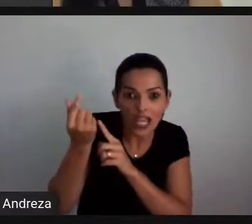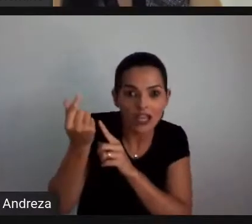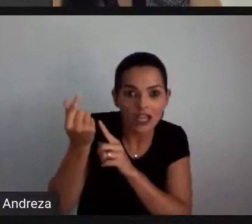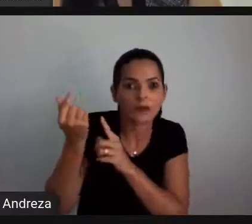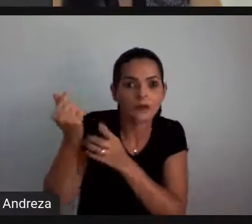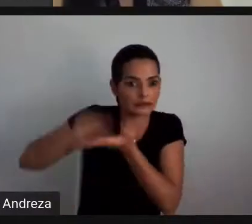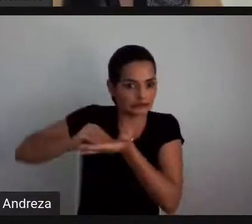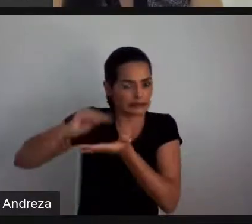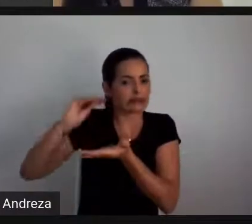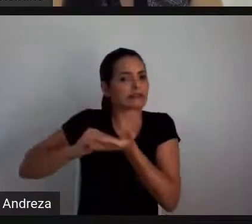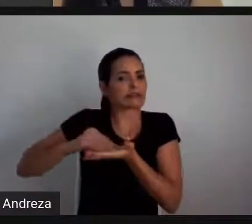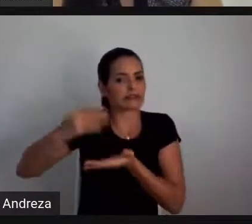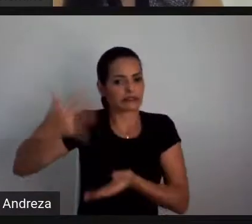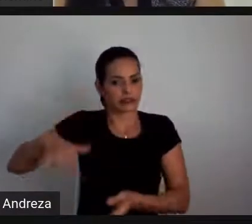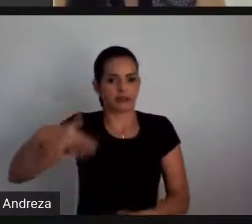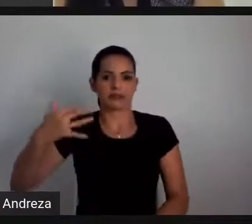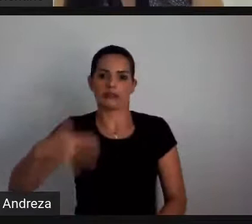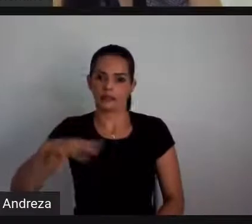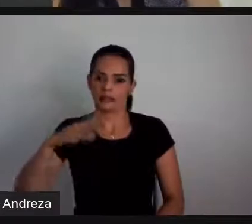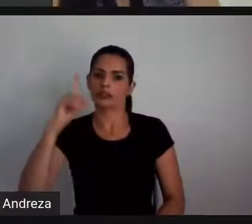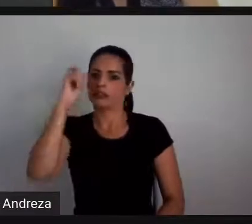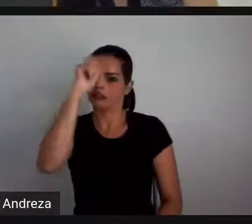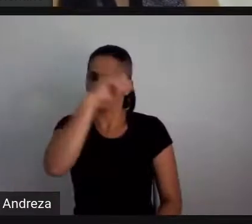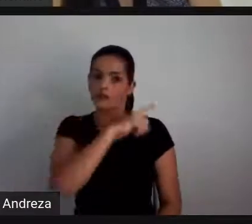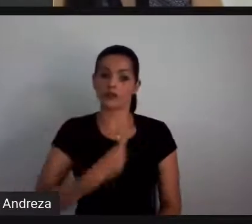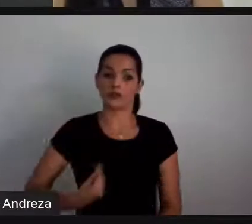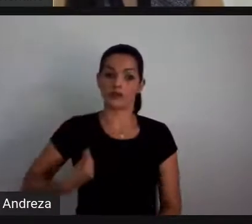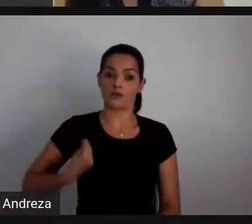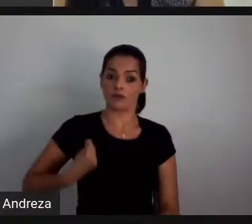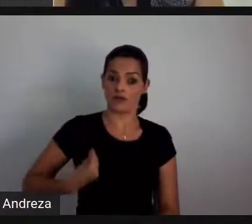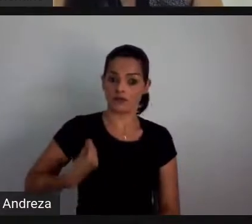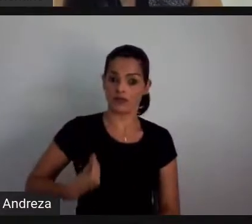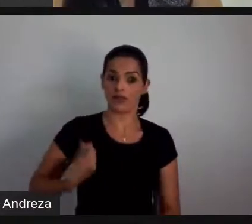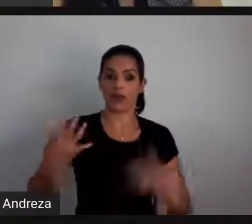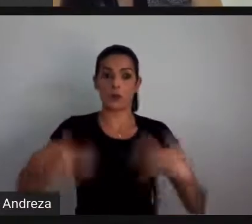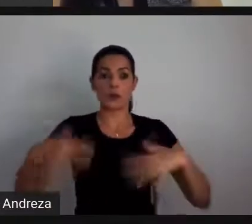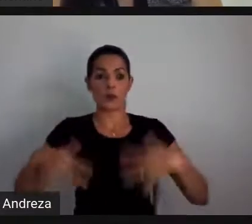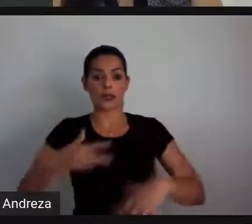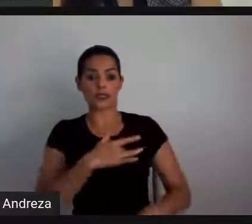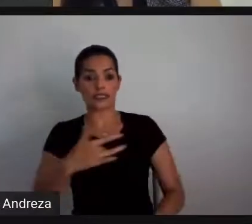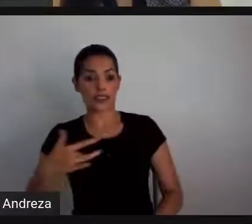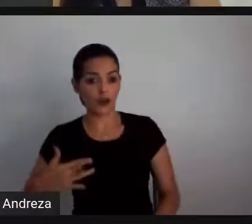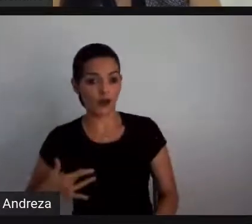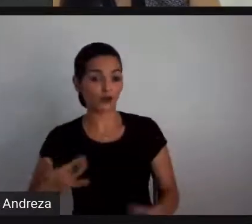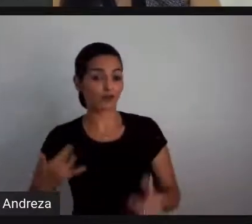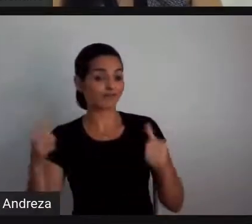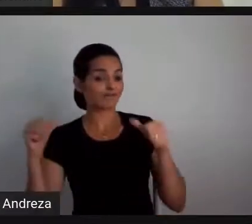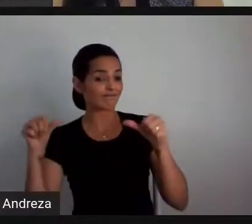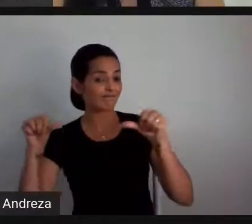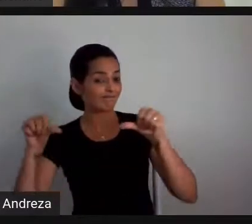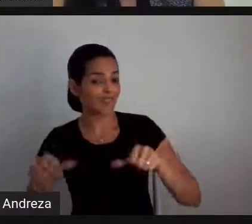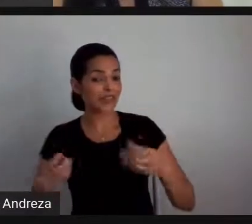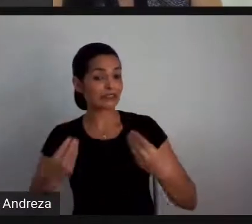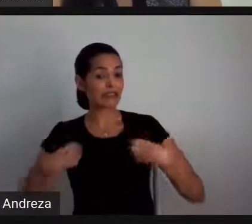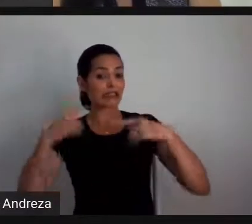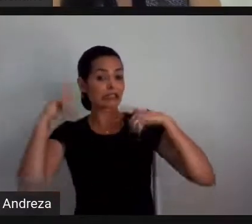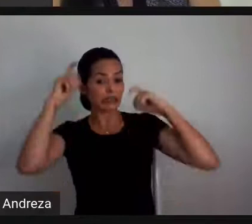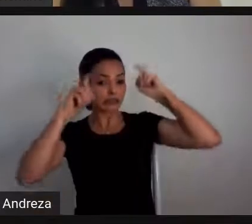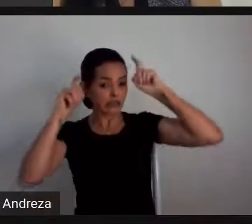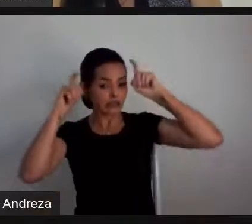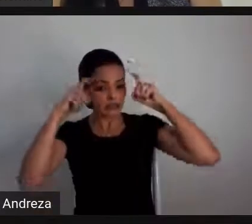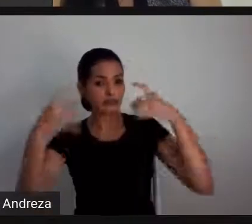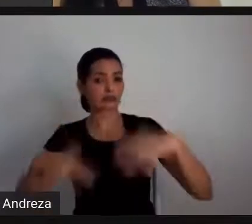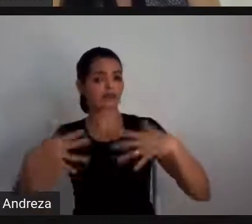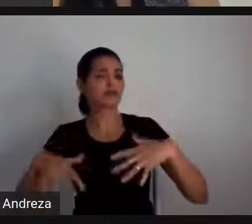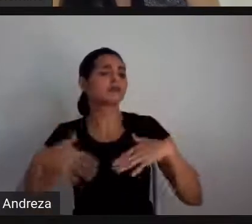ele compromete muito a nossa saúde, a nossa qualidade de vida, traz muita preocupação. Então, o nosso assunto de hoje é esse, né?